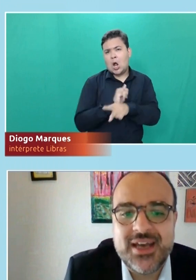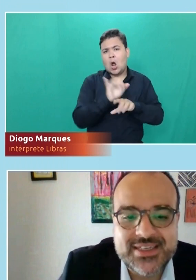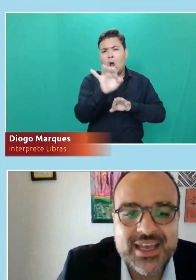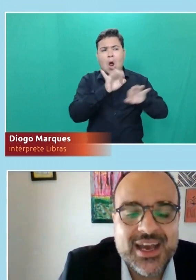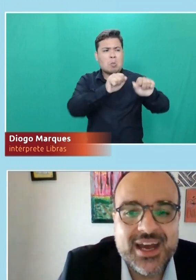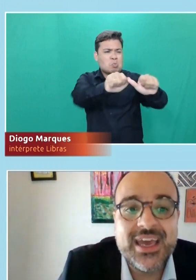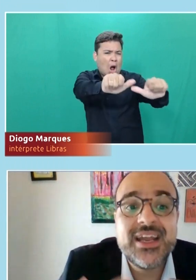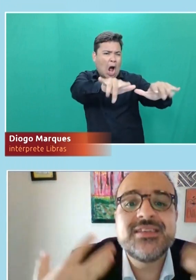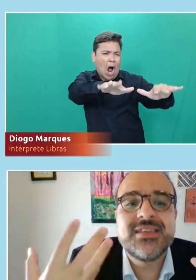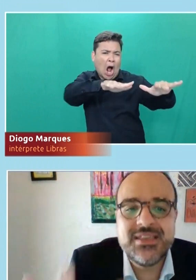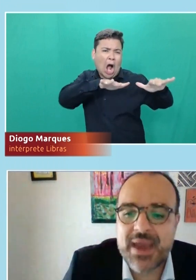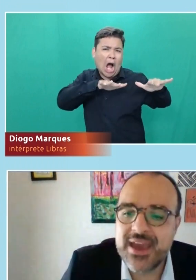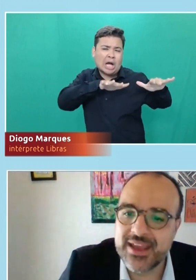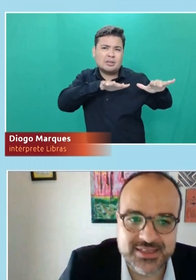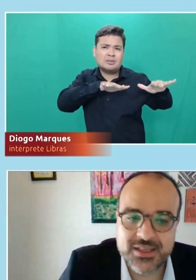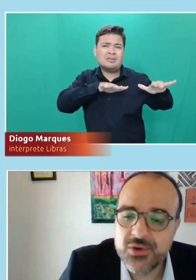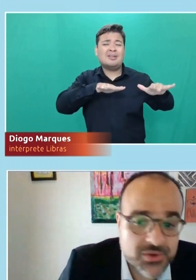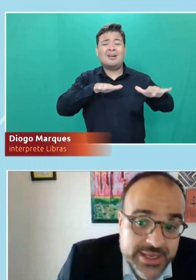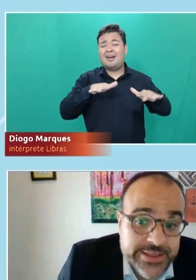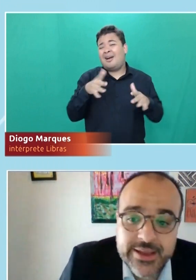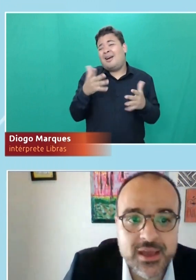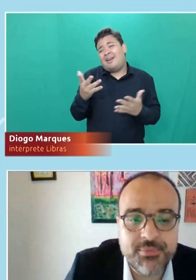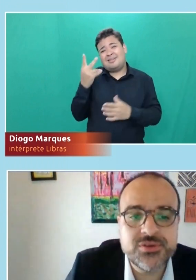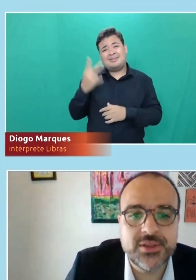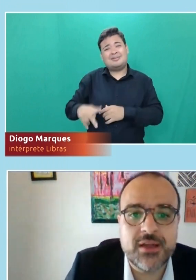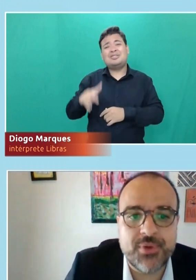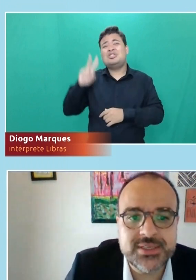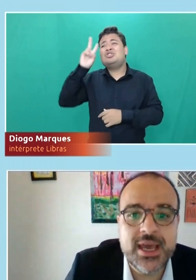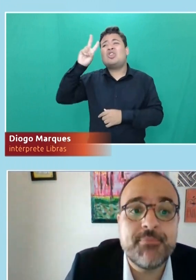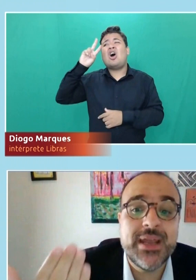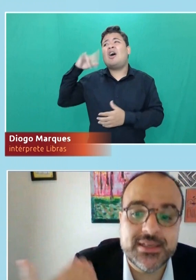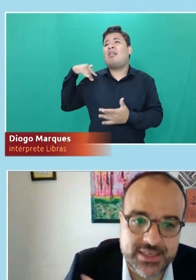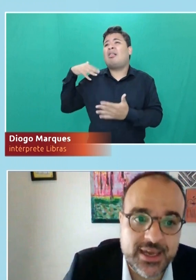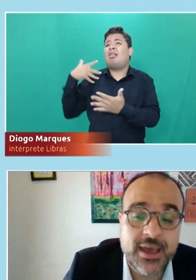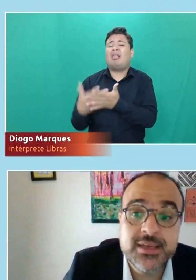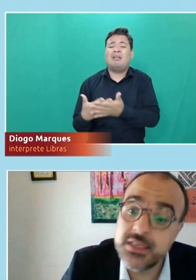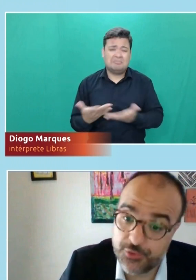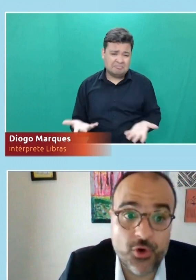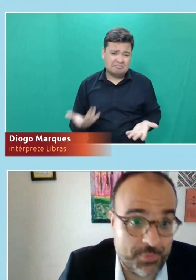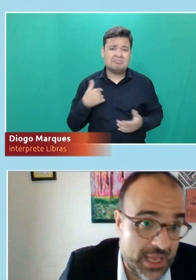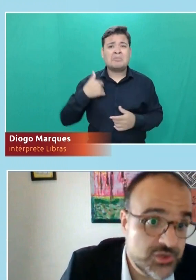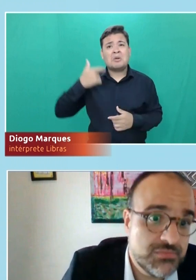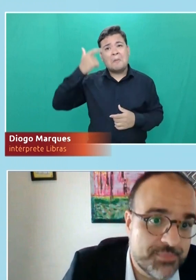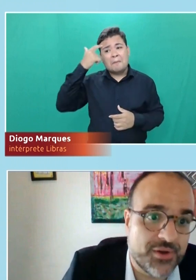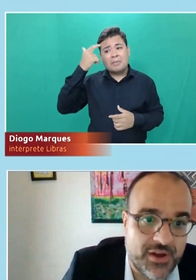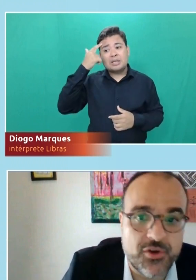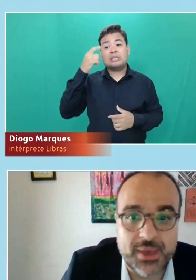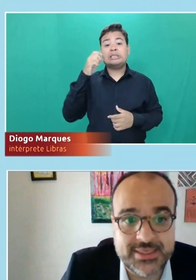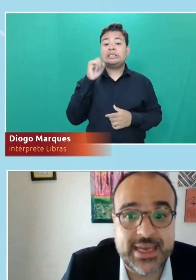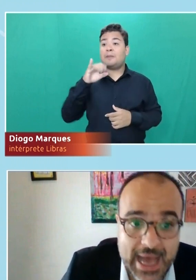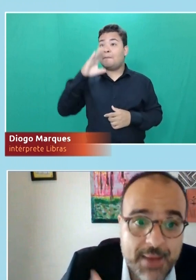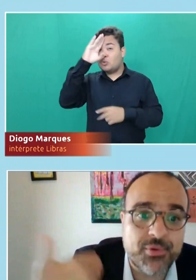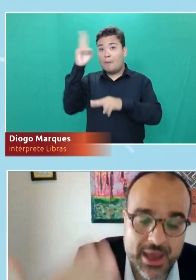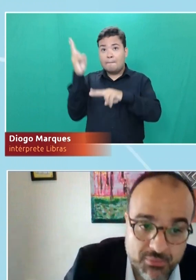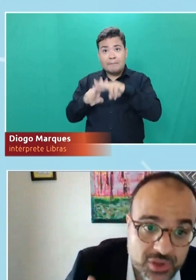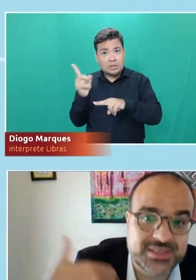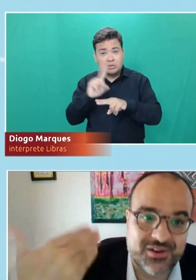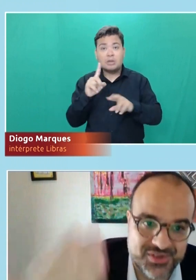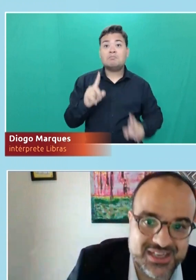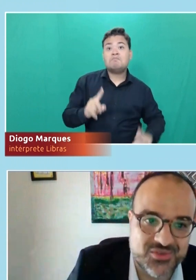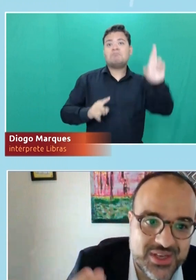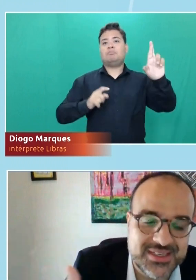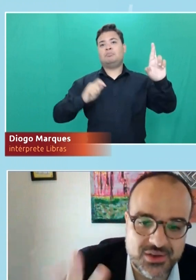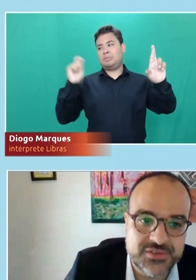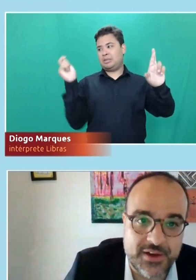das nossas heranças ibéricas. Então, eu não descartaria que Bolsonaro possa reaparecer, se não for preso, e provavelmente será, porque há